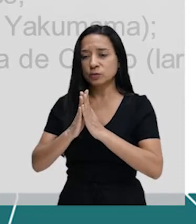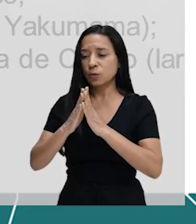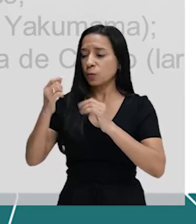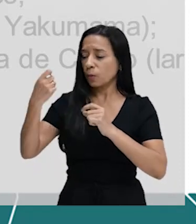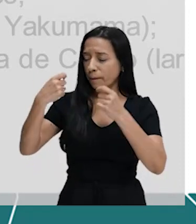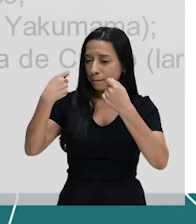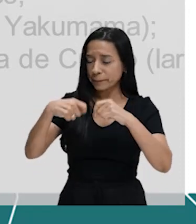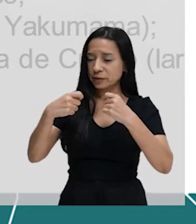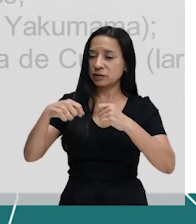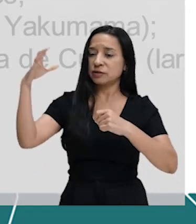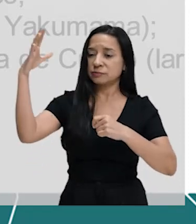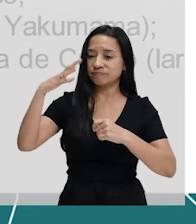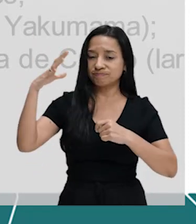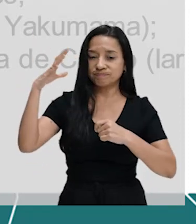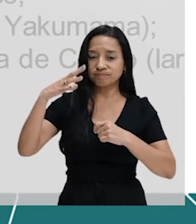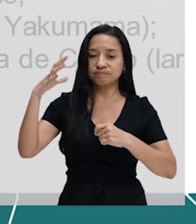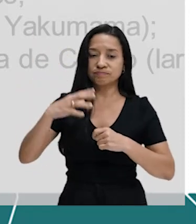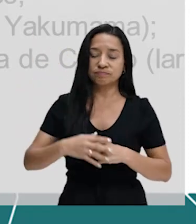chuva, tá?